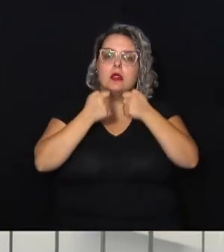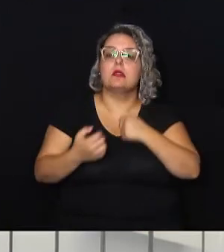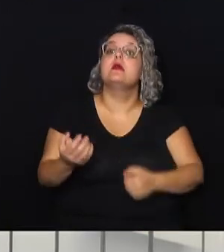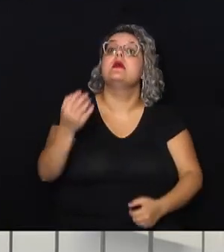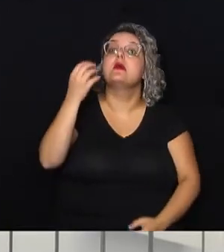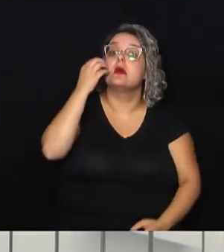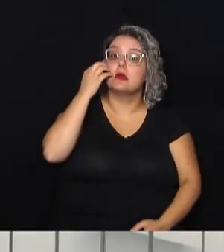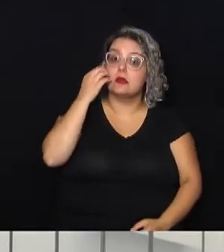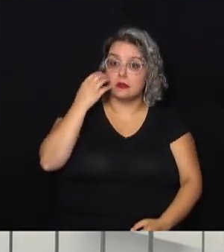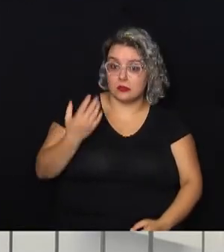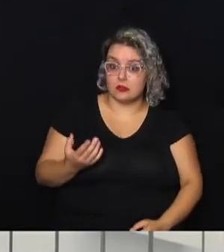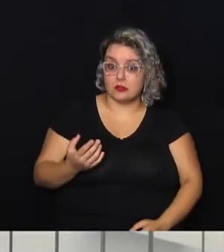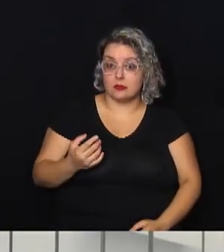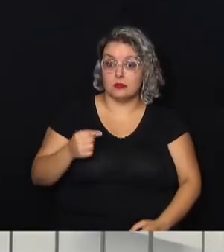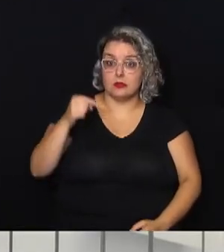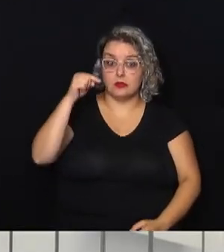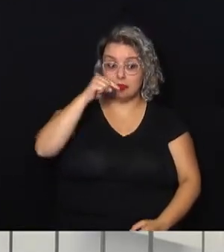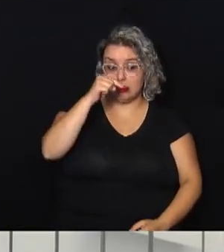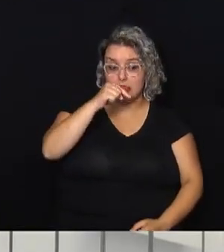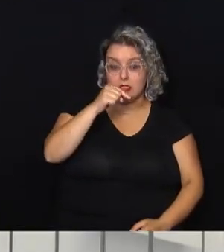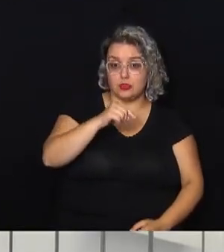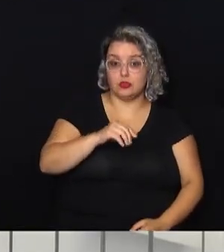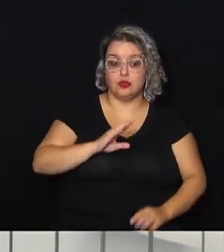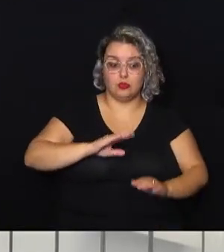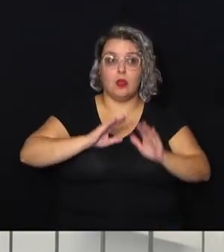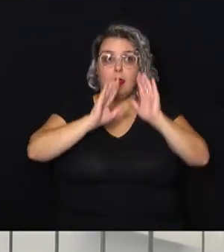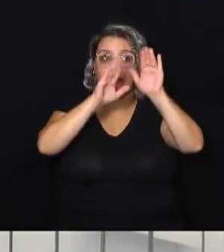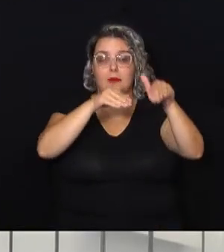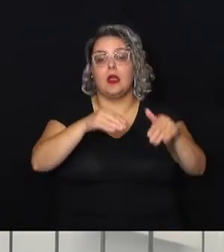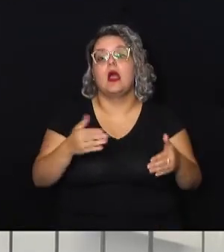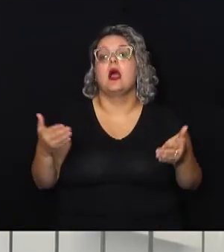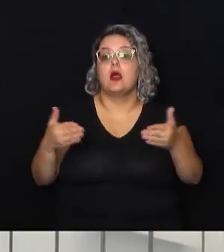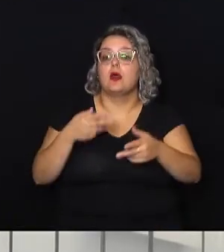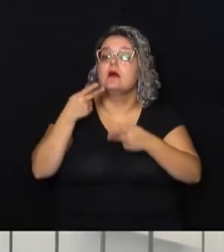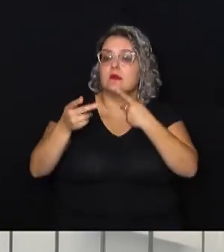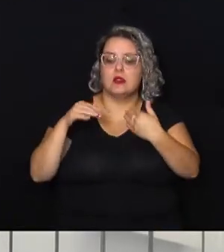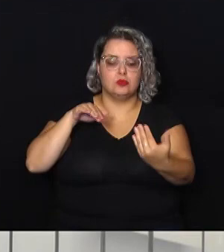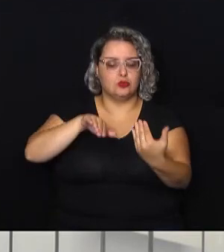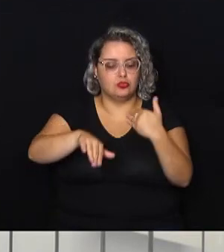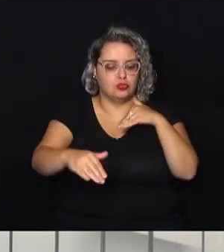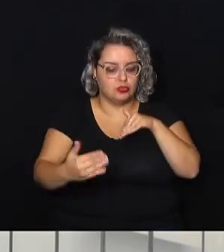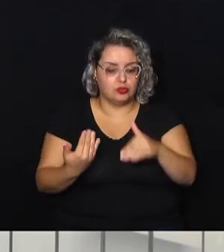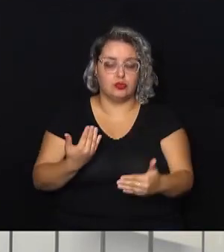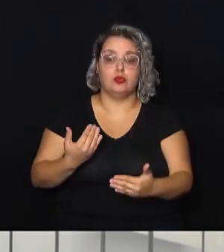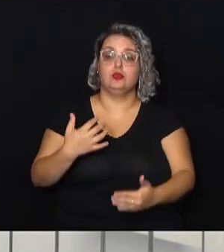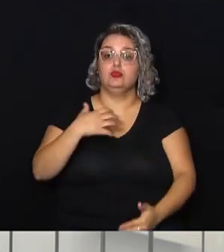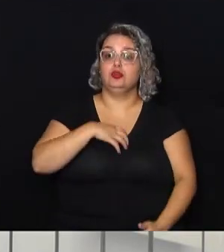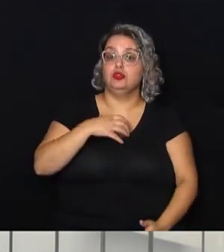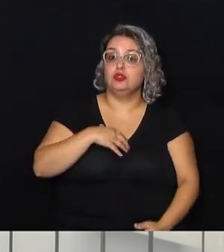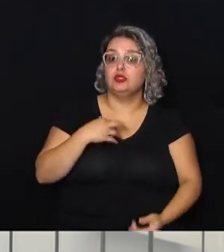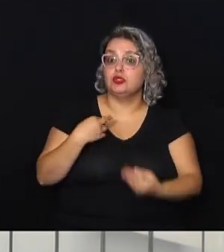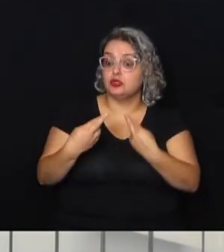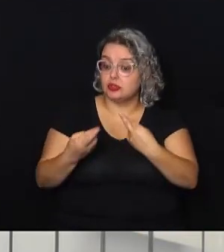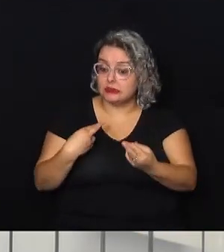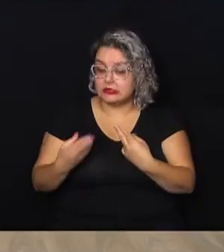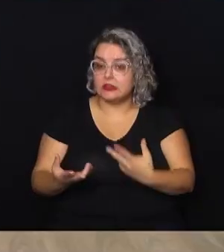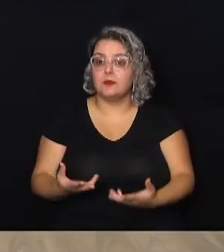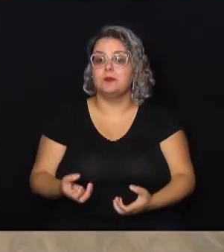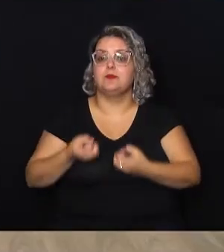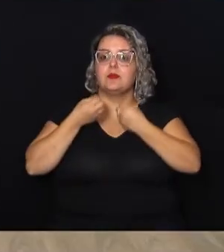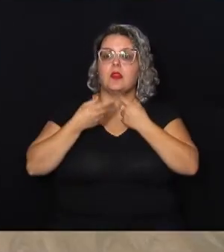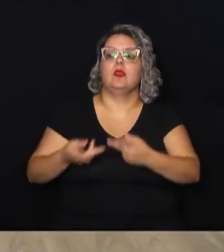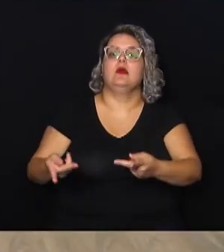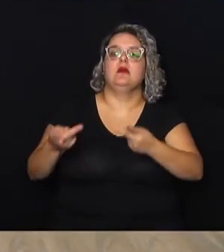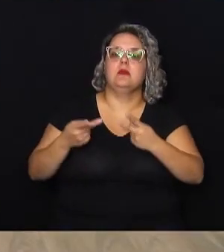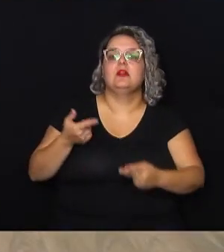André Aranha, que saiu lá do basquete, agora fala sobre trânsito, sobre as condições das estradas. Seja